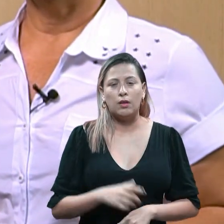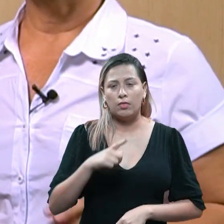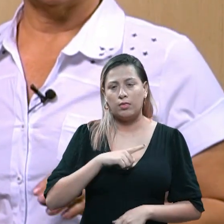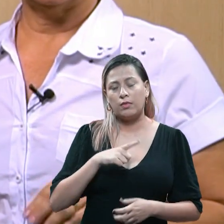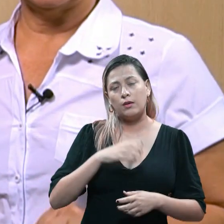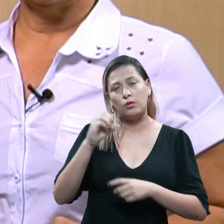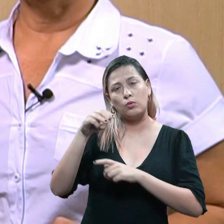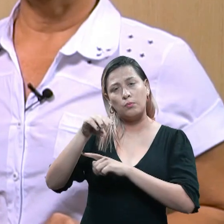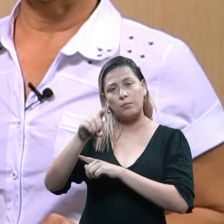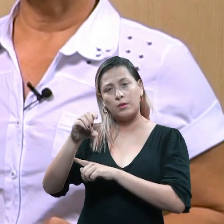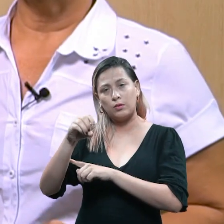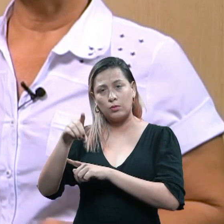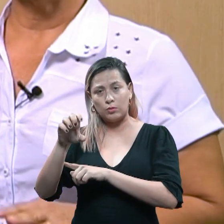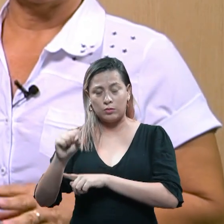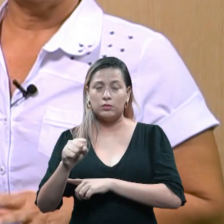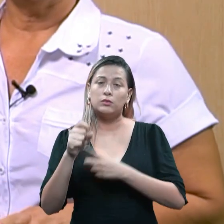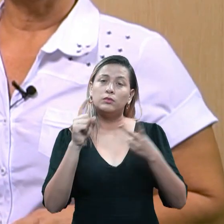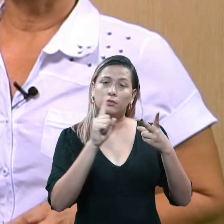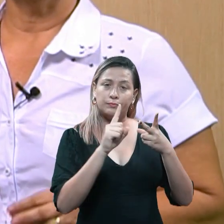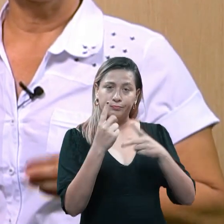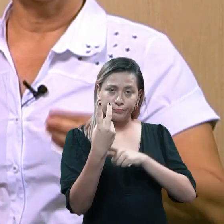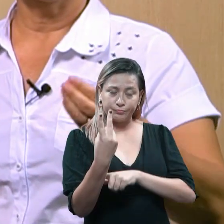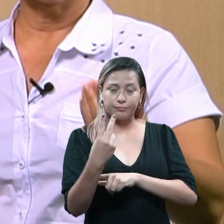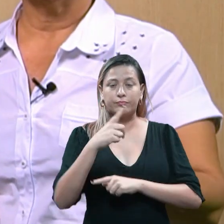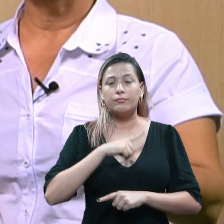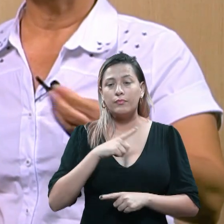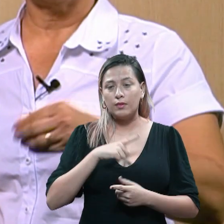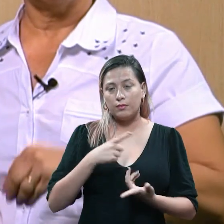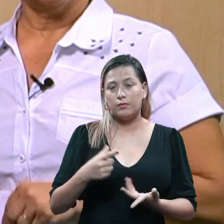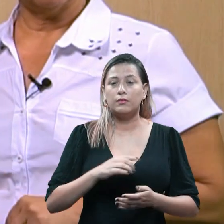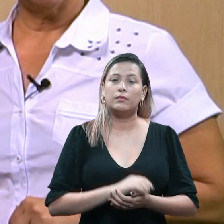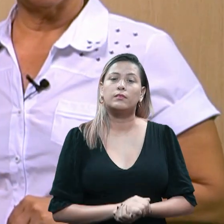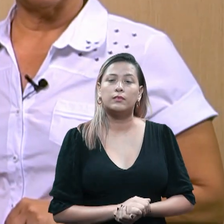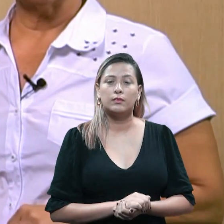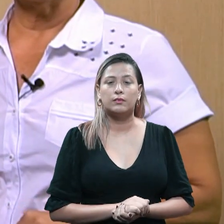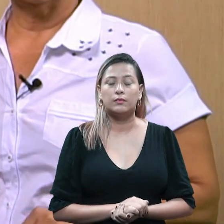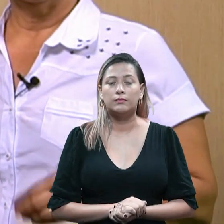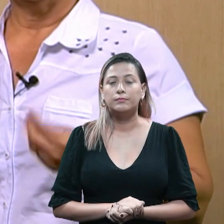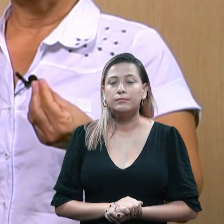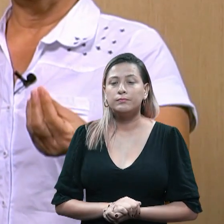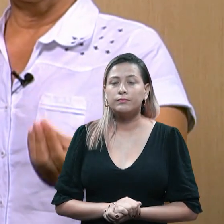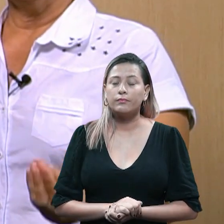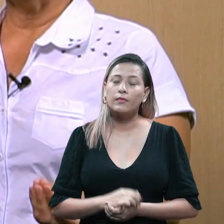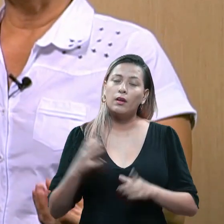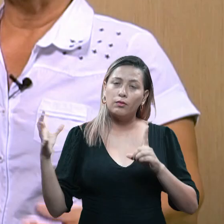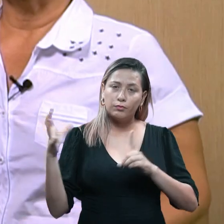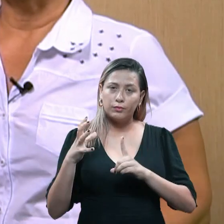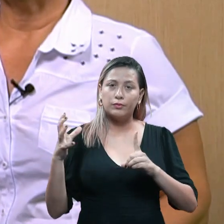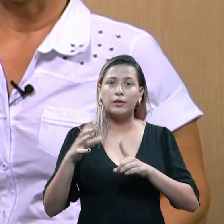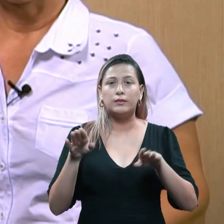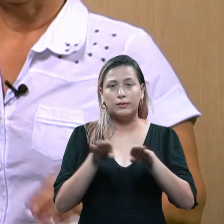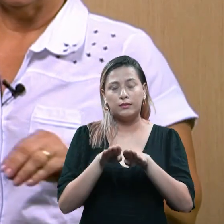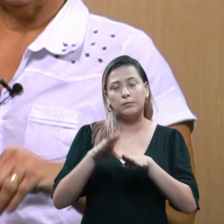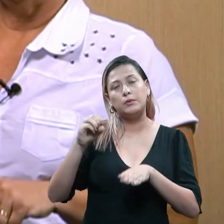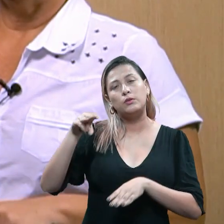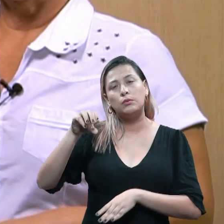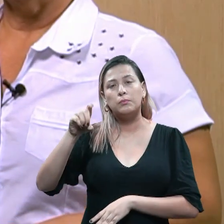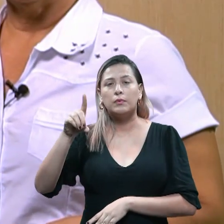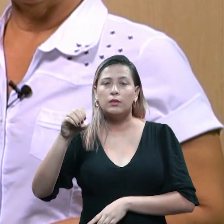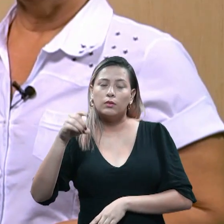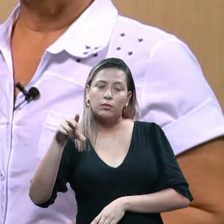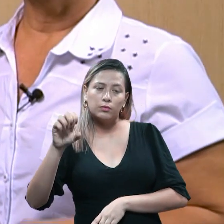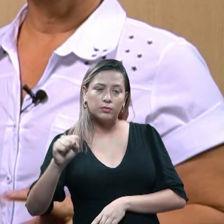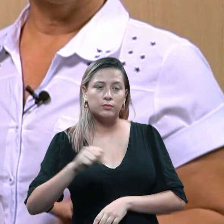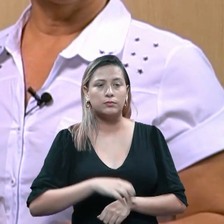comedões. Já na acne grau 2, há o predomínio de lesões papulopustosas, além dos comedões. Na acne